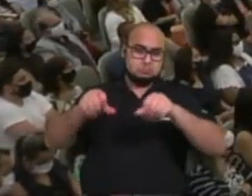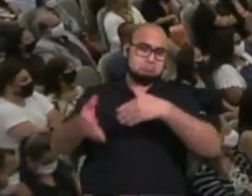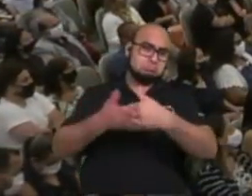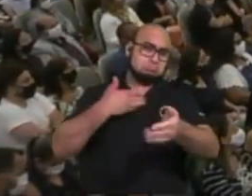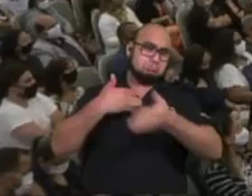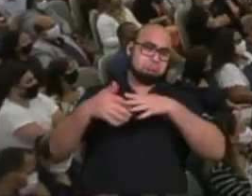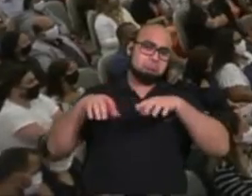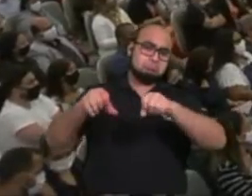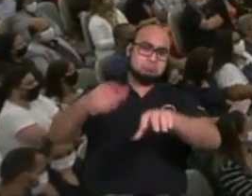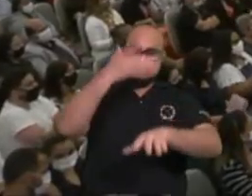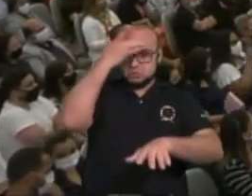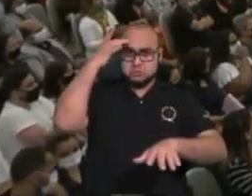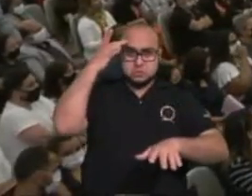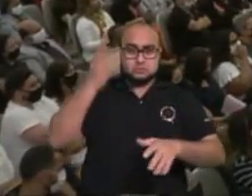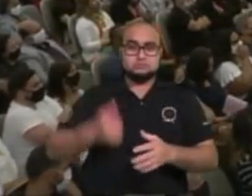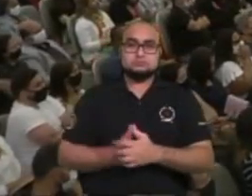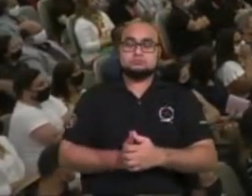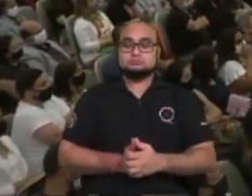pessoa